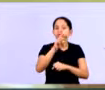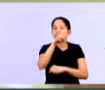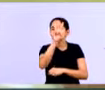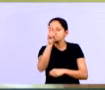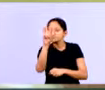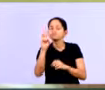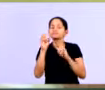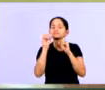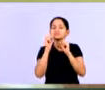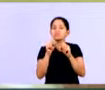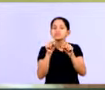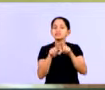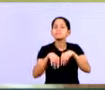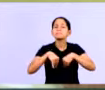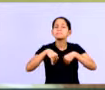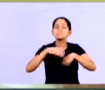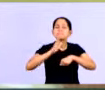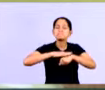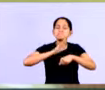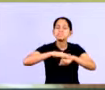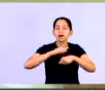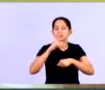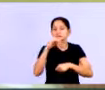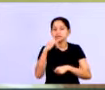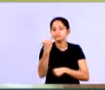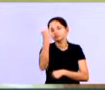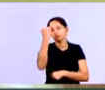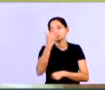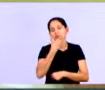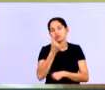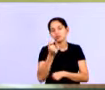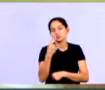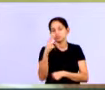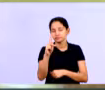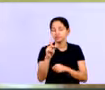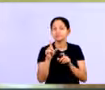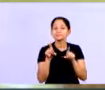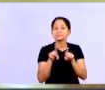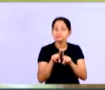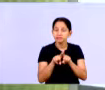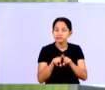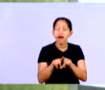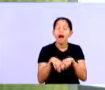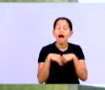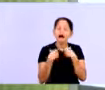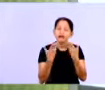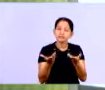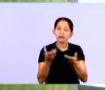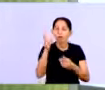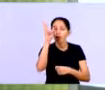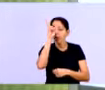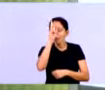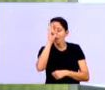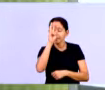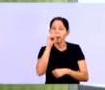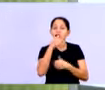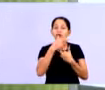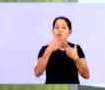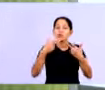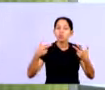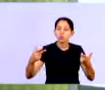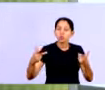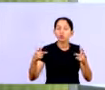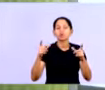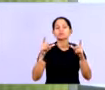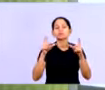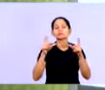mais notícias e mais informações sobre esse assunto. Lembrando também, né, professora, que instituições financeiras